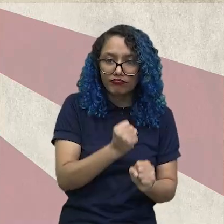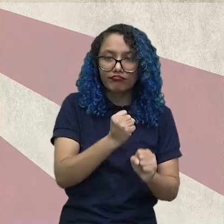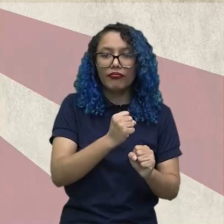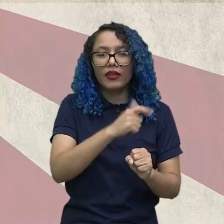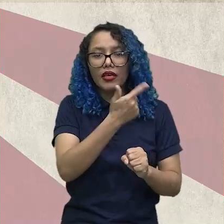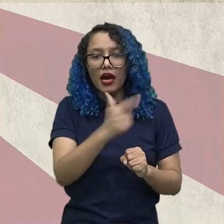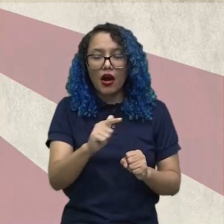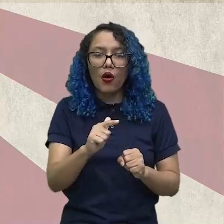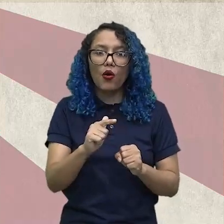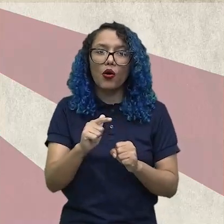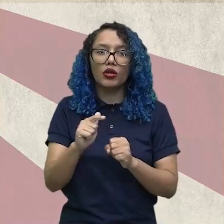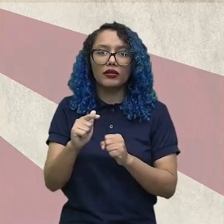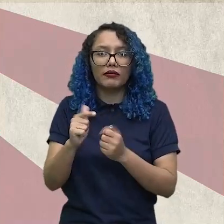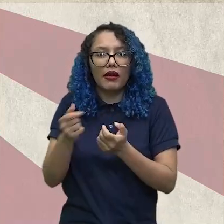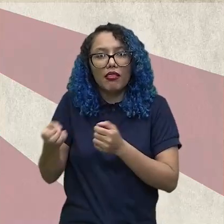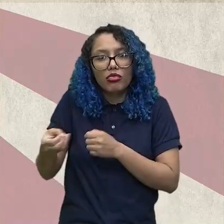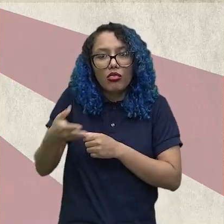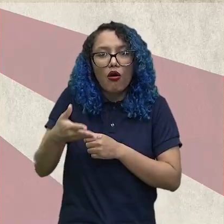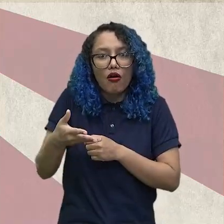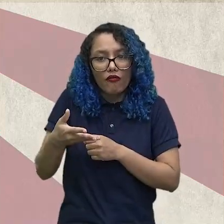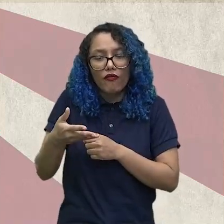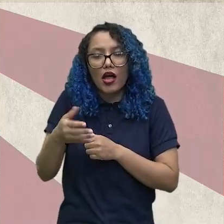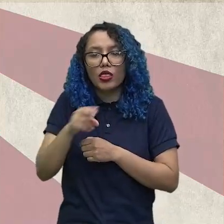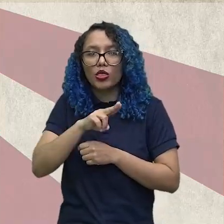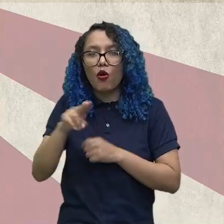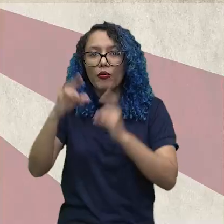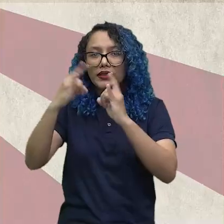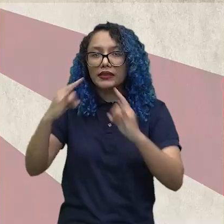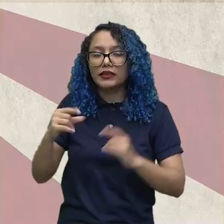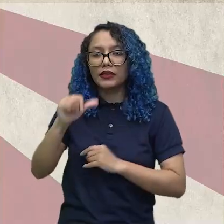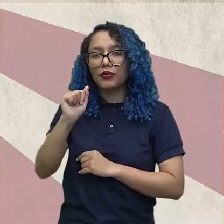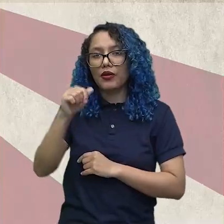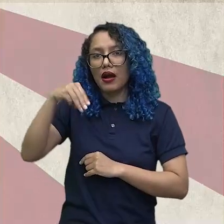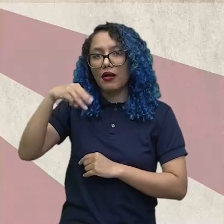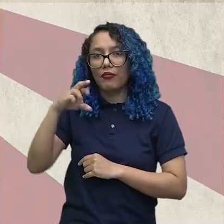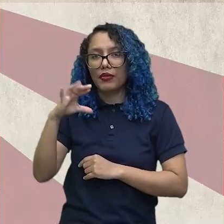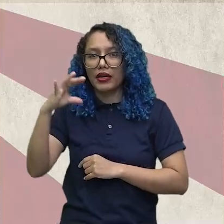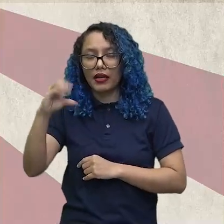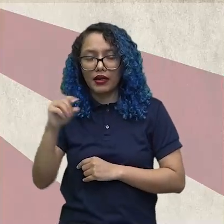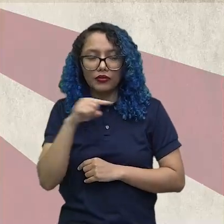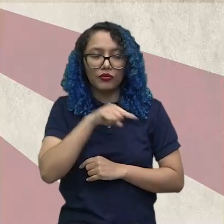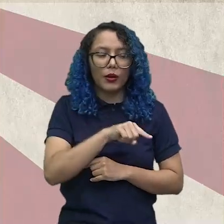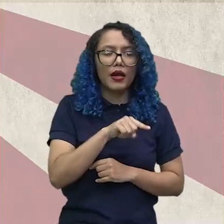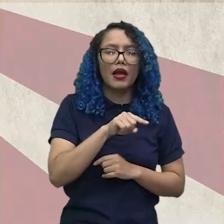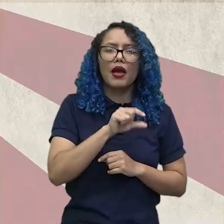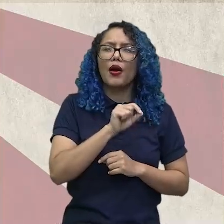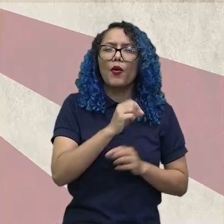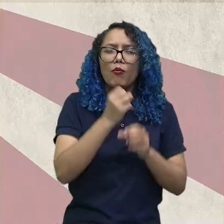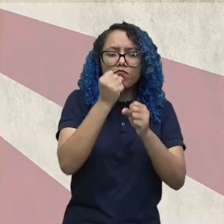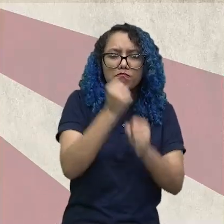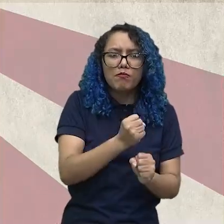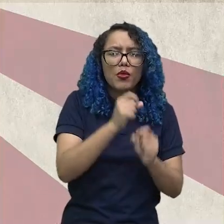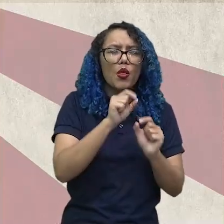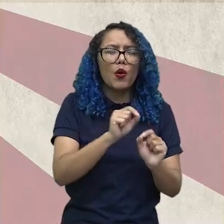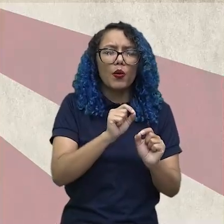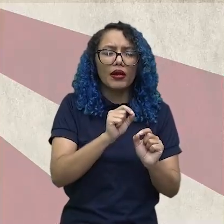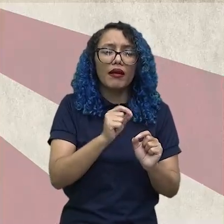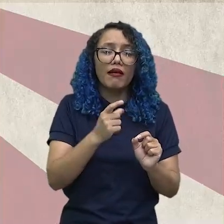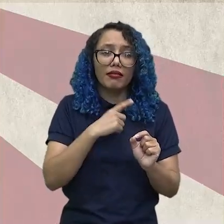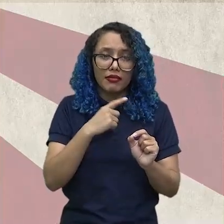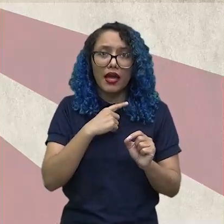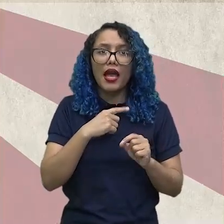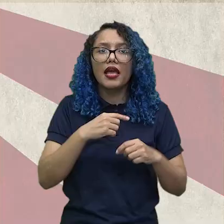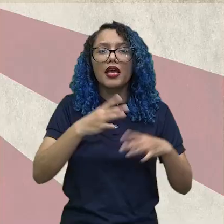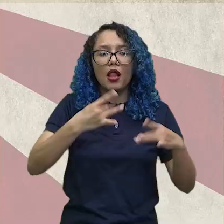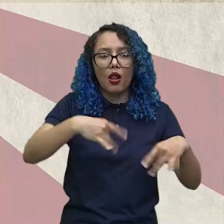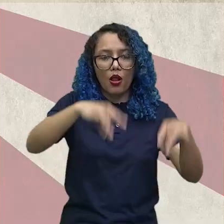moderna, chamada de circo americano. Quando falamos do pau fincado, vamos perceber que é a estrutura em que realmente